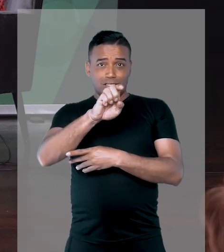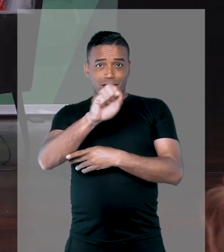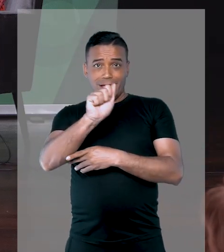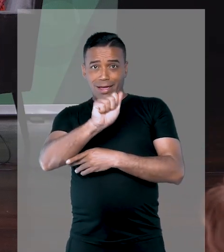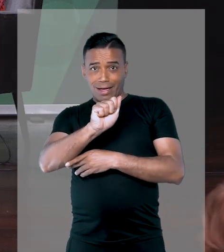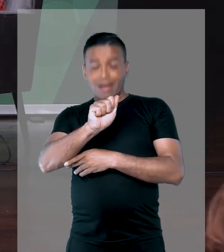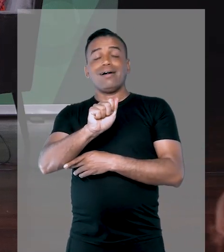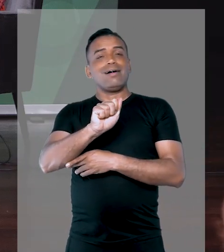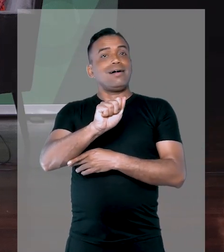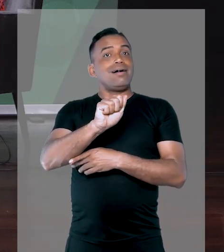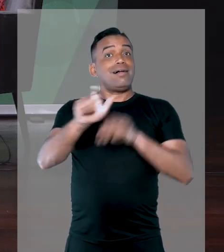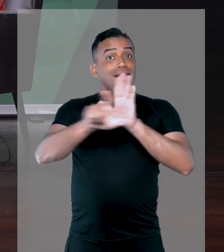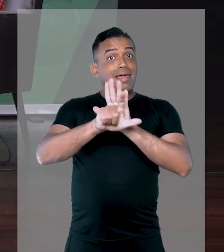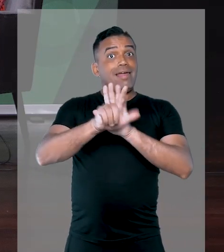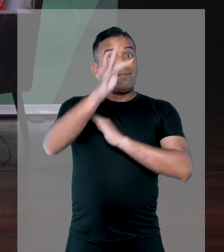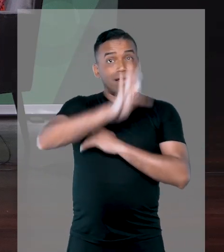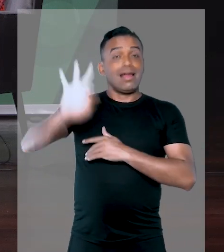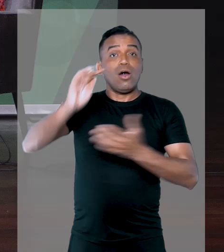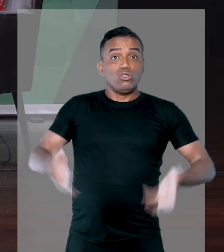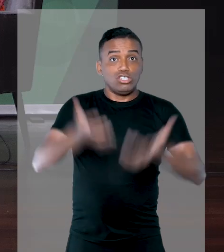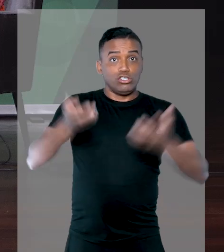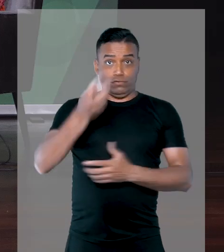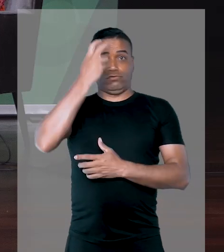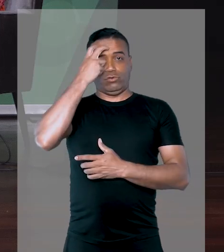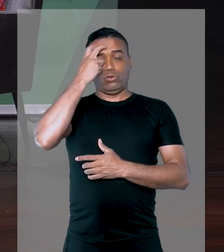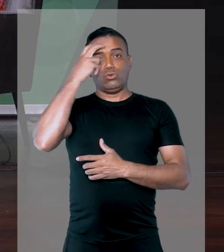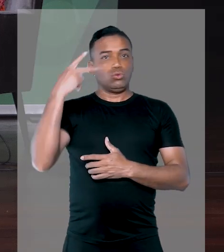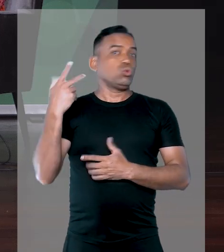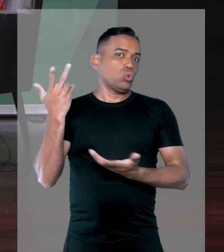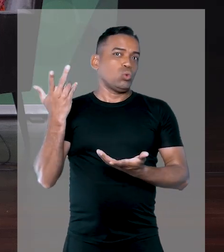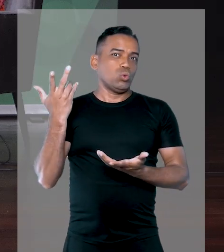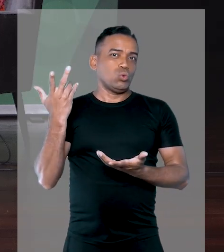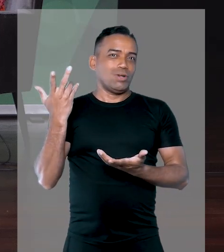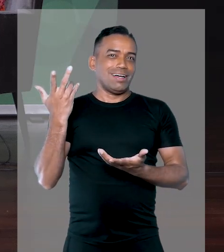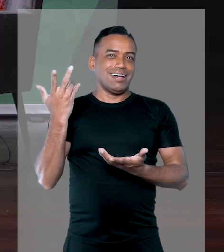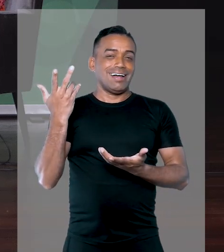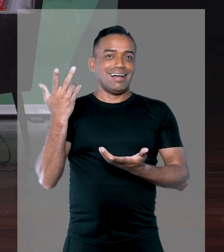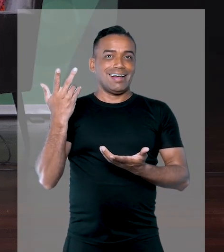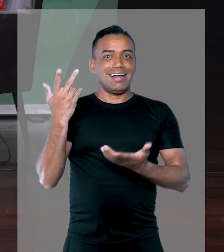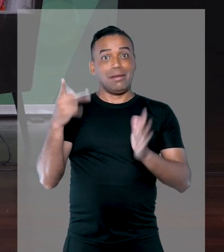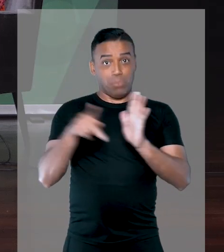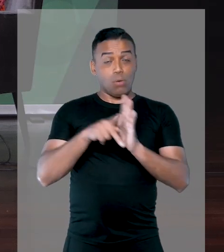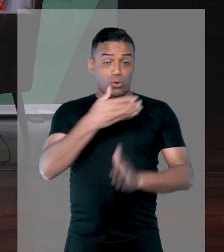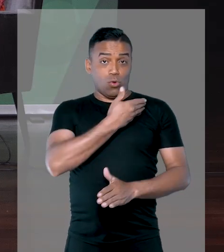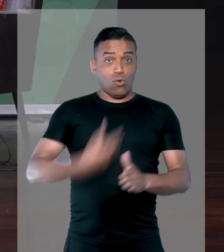de Incentivo à Cultura de Minas Gerais, do Governo Federal, Lei Rouanet.